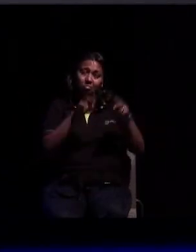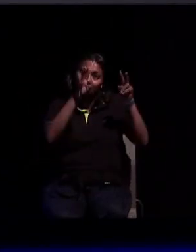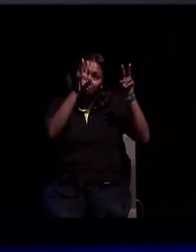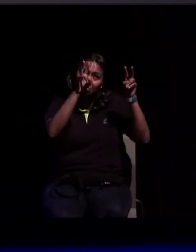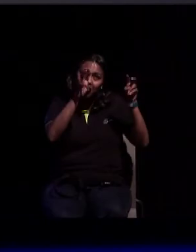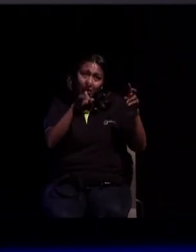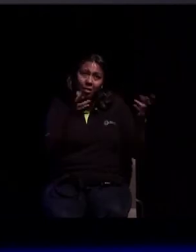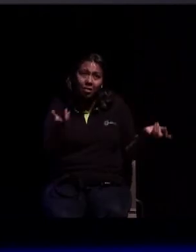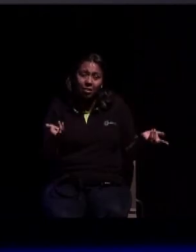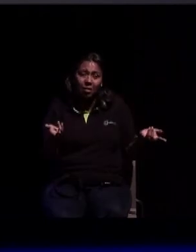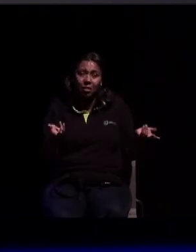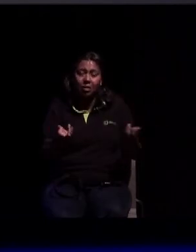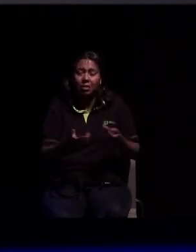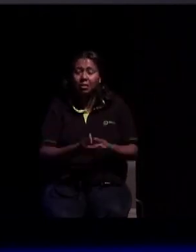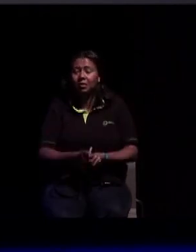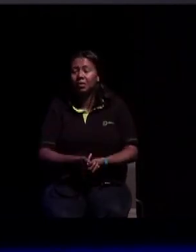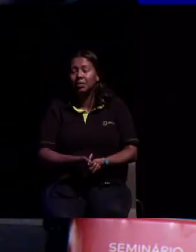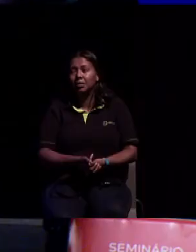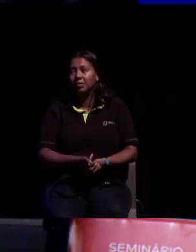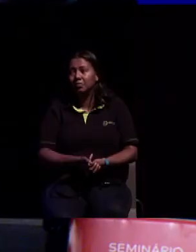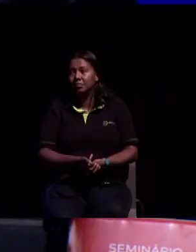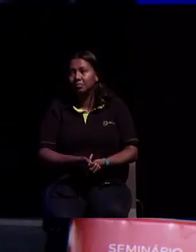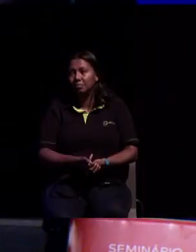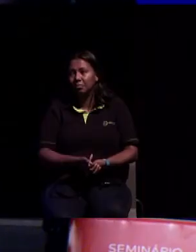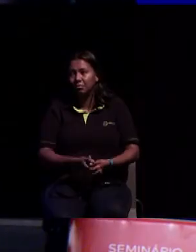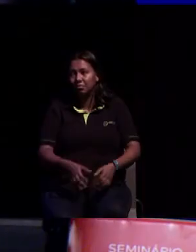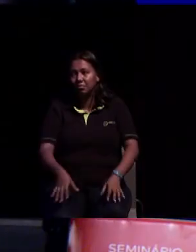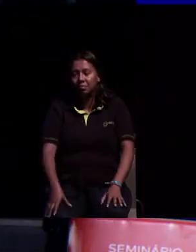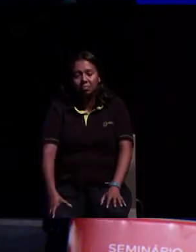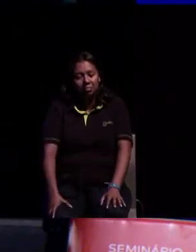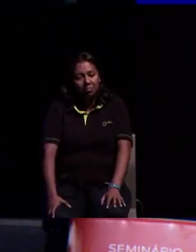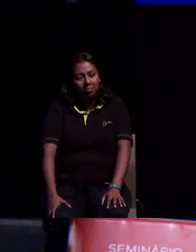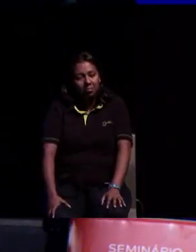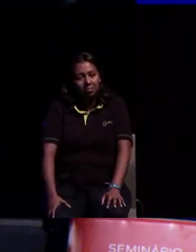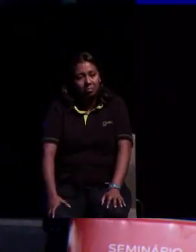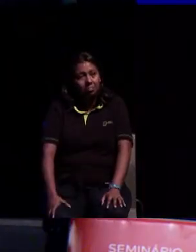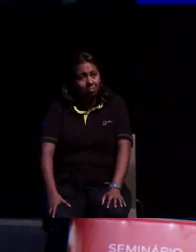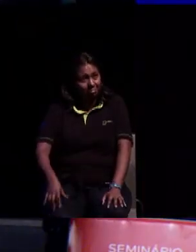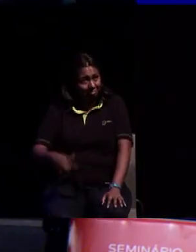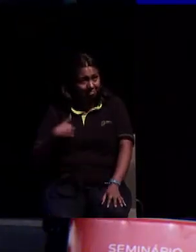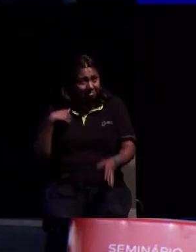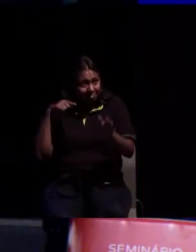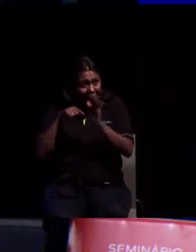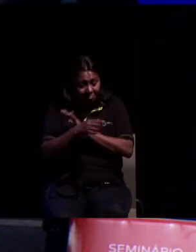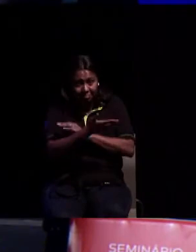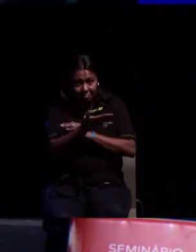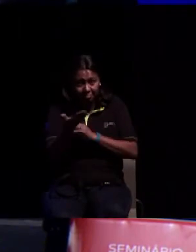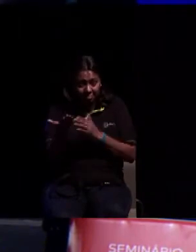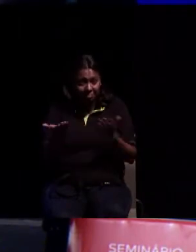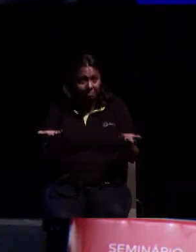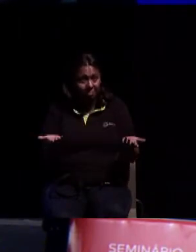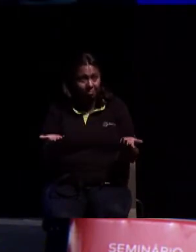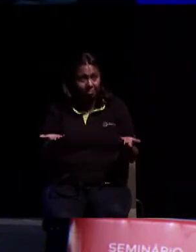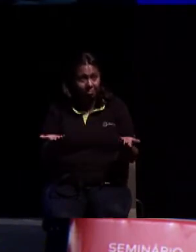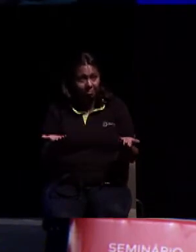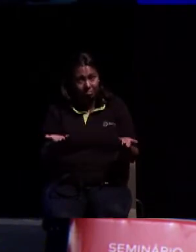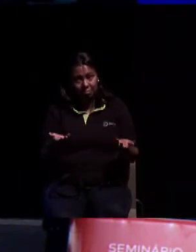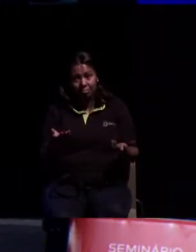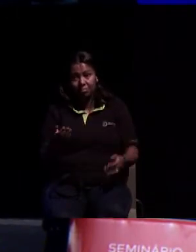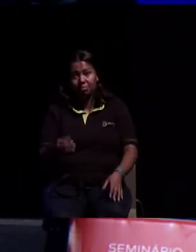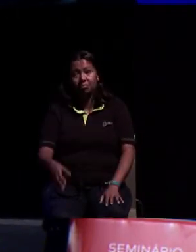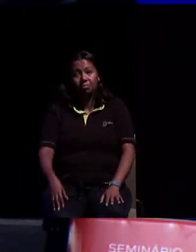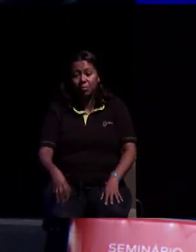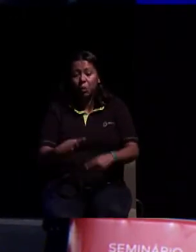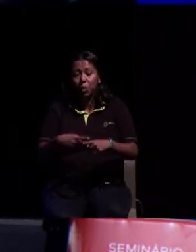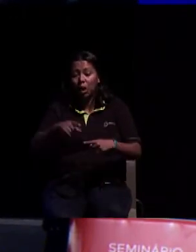E aí, no caso, no fundo, iria ser uma questão que eu teria para vocês, né? Quer dizer, por que a gente não aproveita esse tipo de coisa